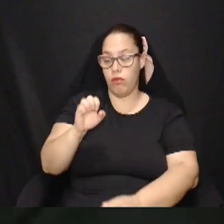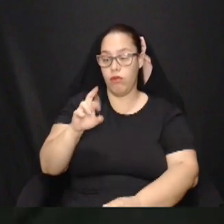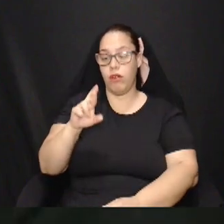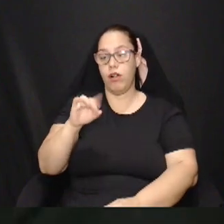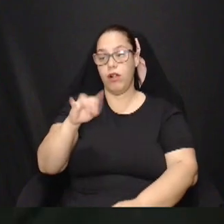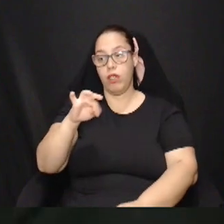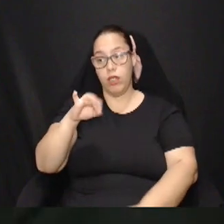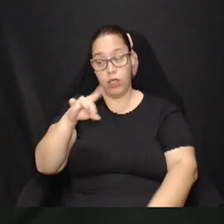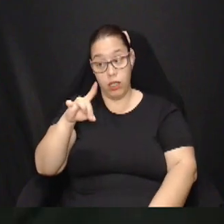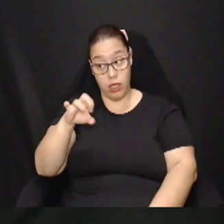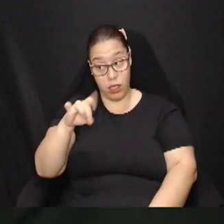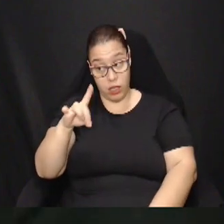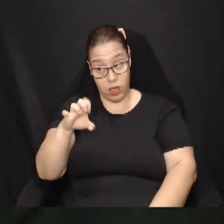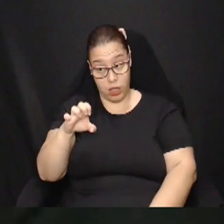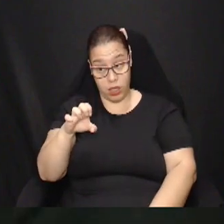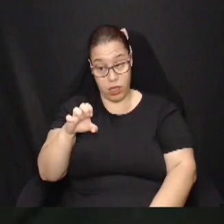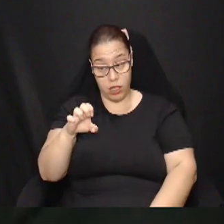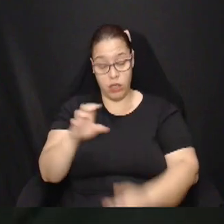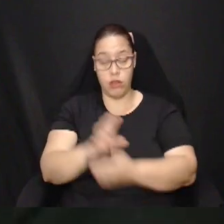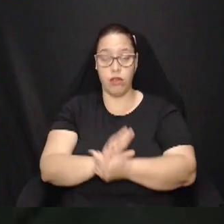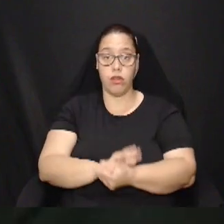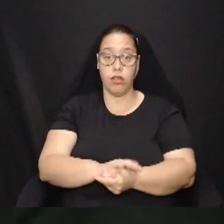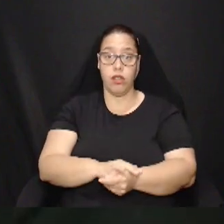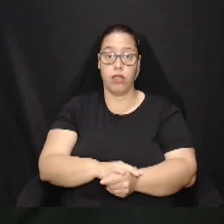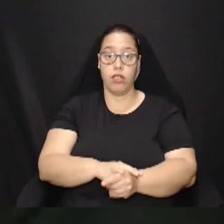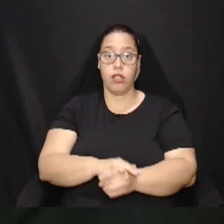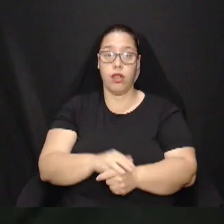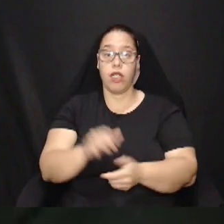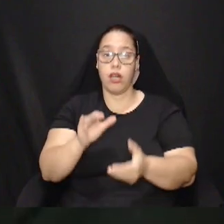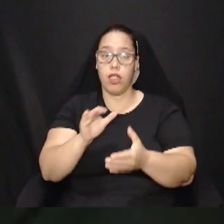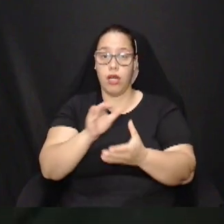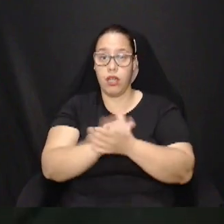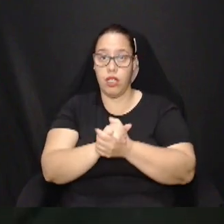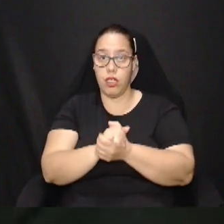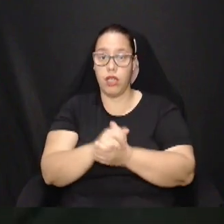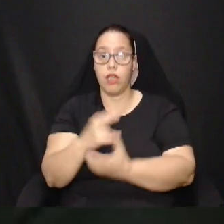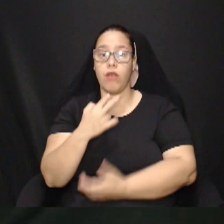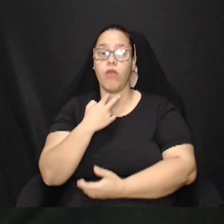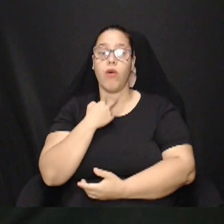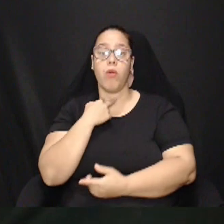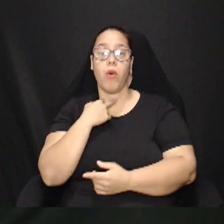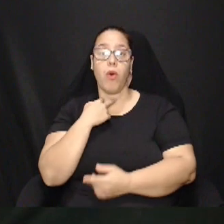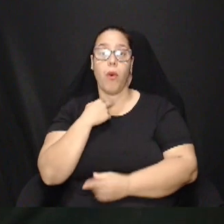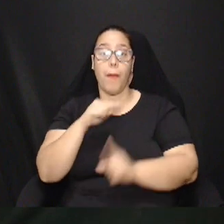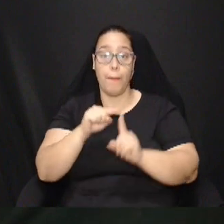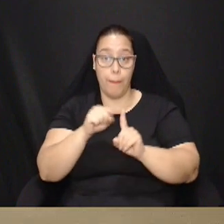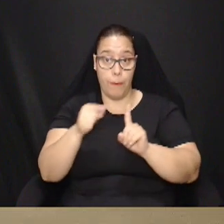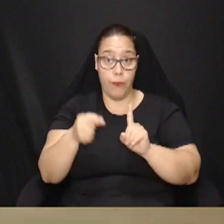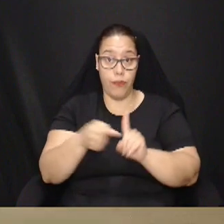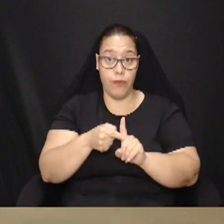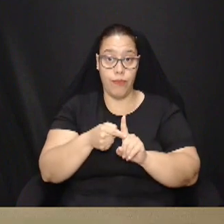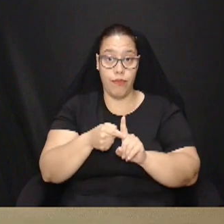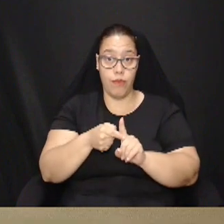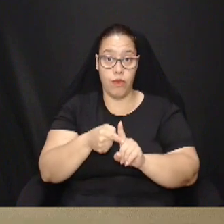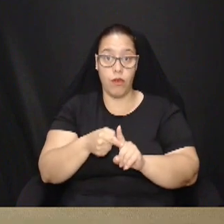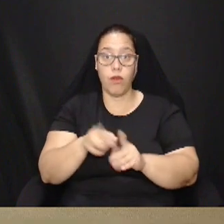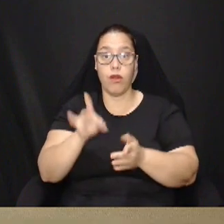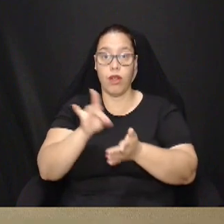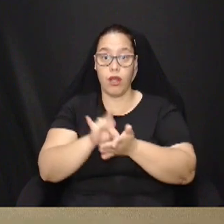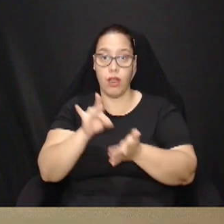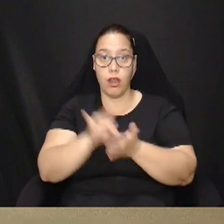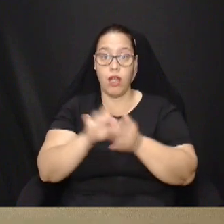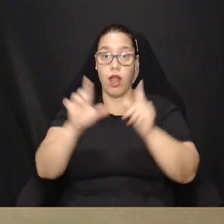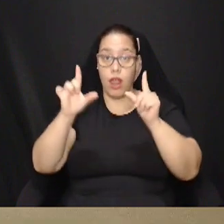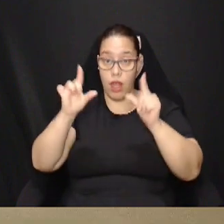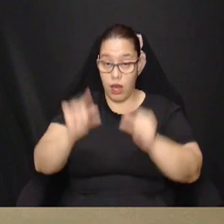A infertilidade seria aquele casal que não pode ter filhos, mas que não pode mesmo, não é a baixa fertilidade, é